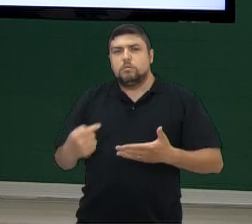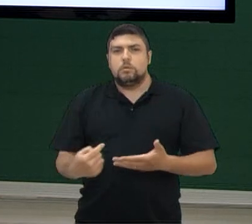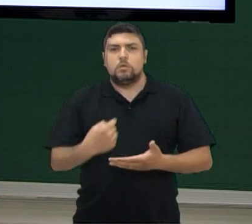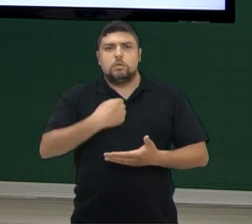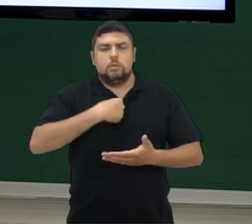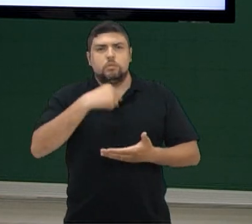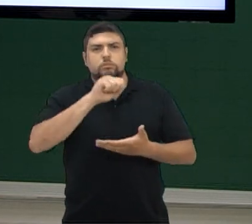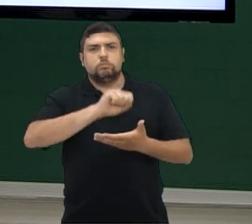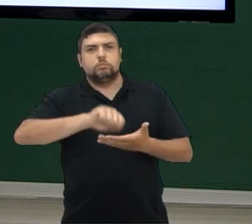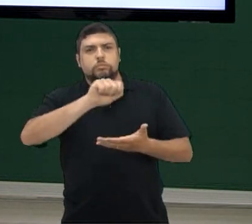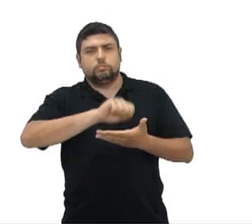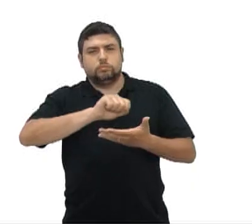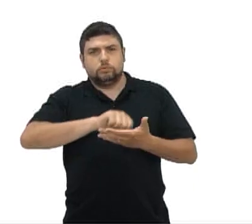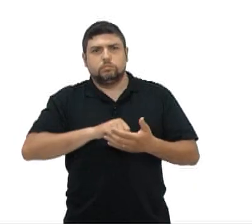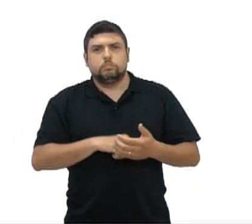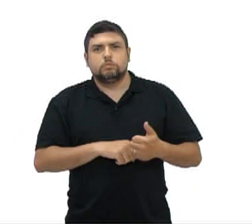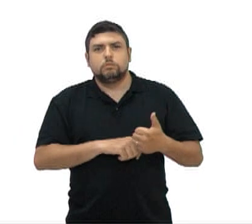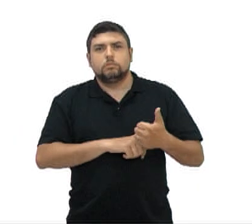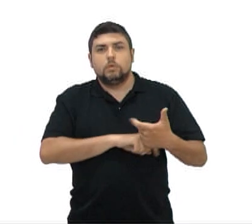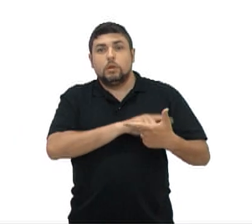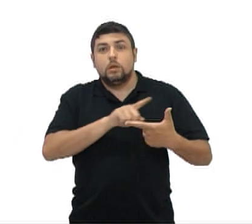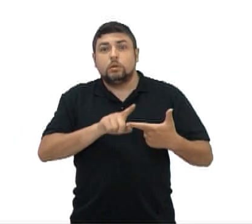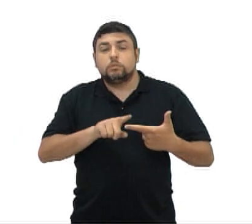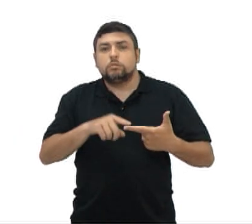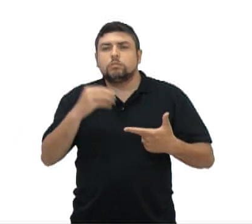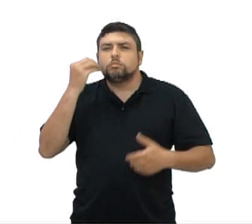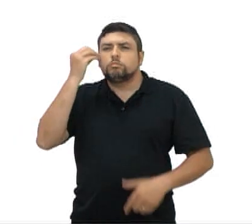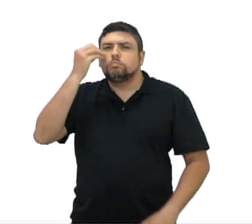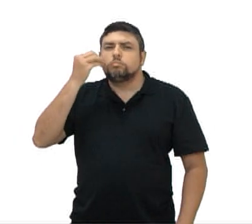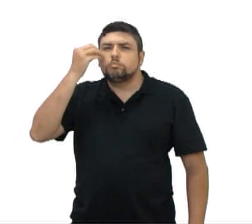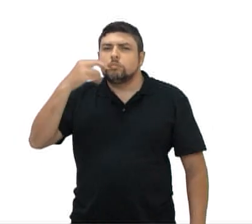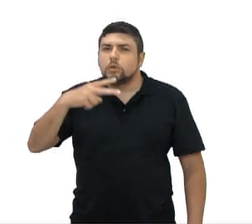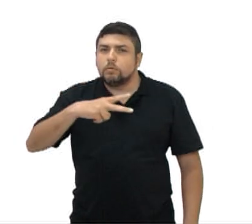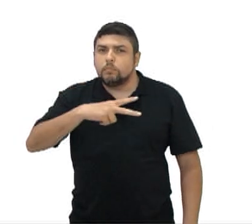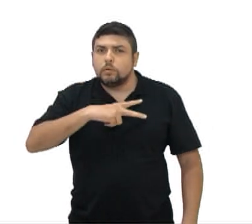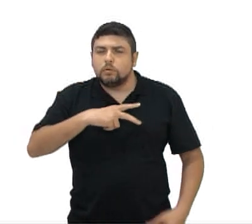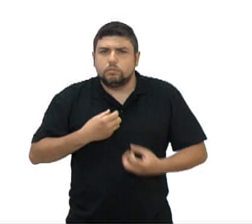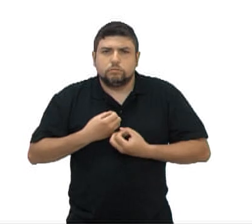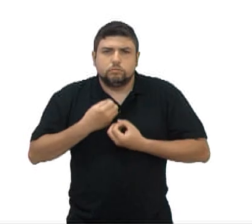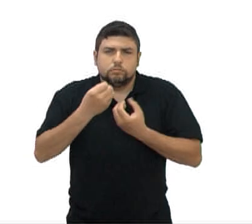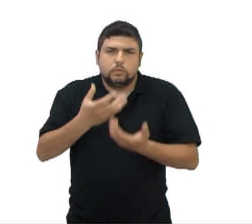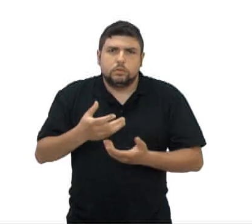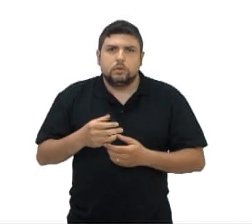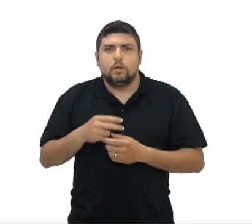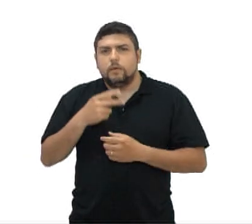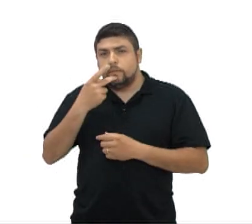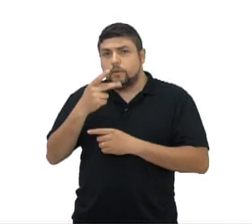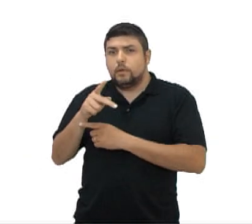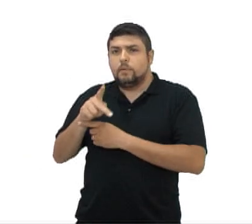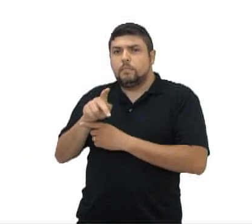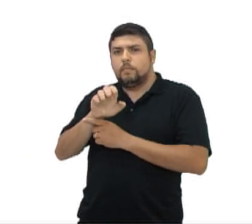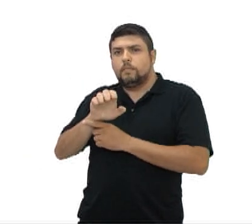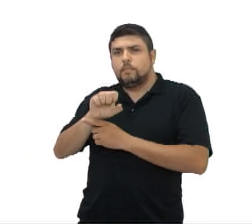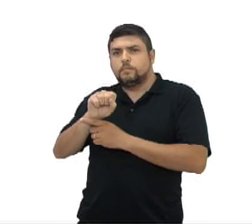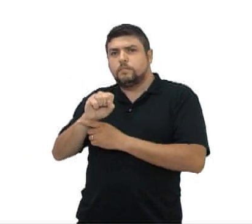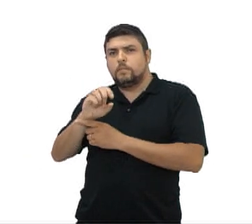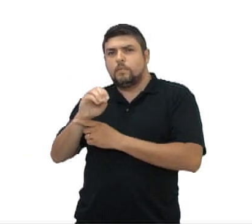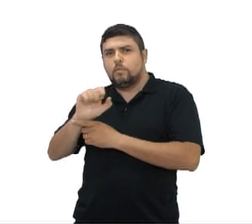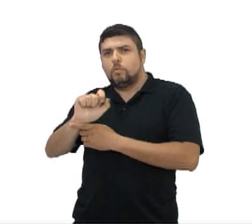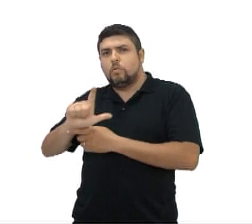pessoa, geralmente. São experiências pessoais, como o próprio nome do gênero discursivo indica, relato pessoal.